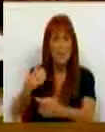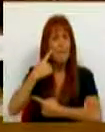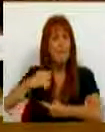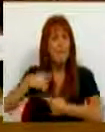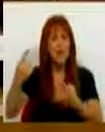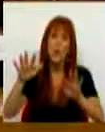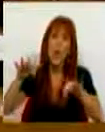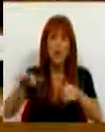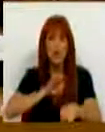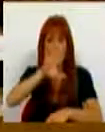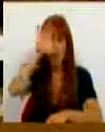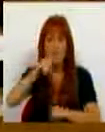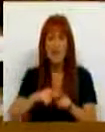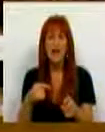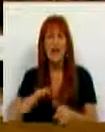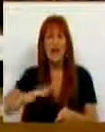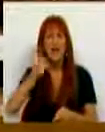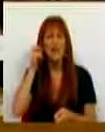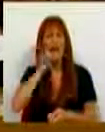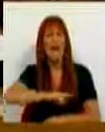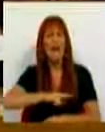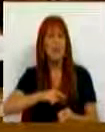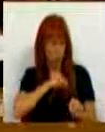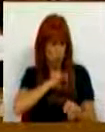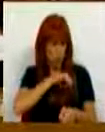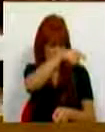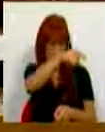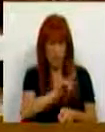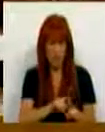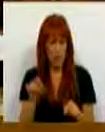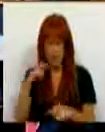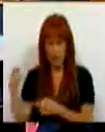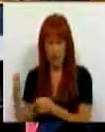mostram quem tem falta de confiança em Portugal são os senhores,